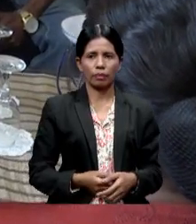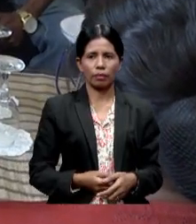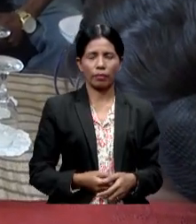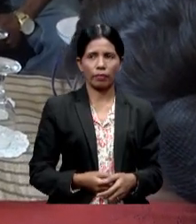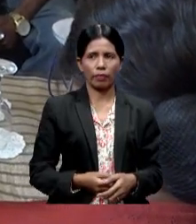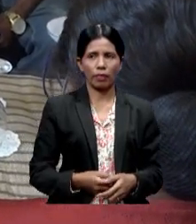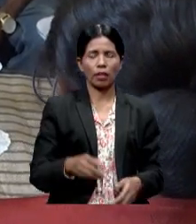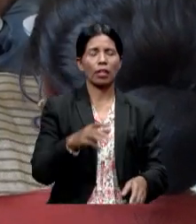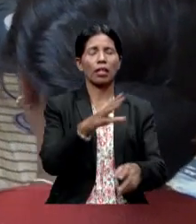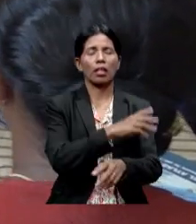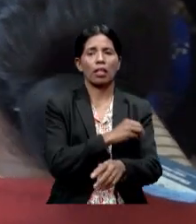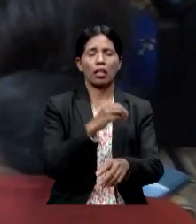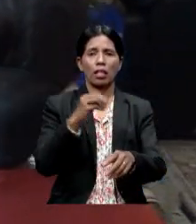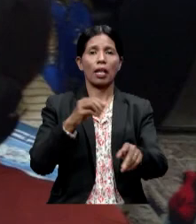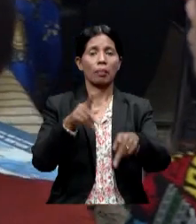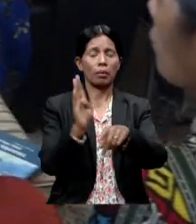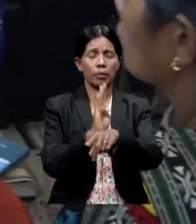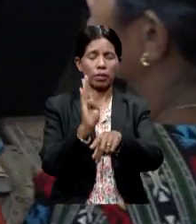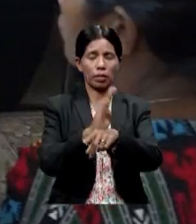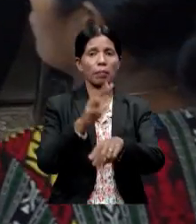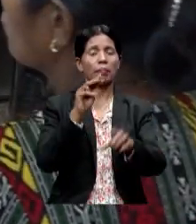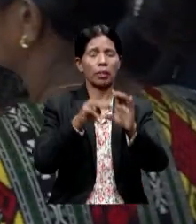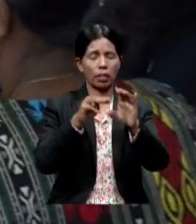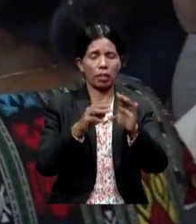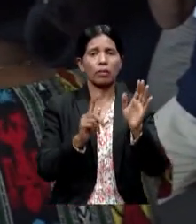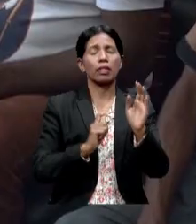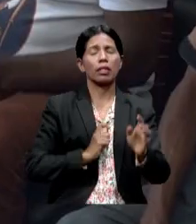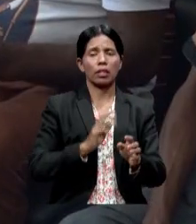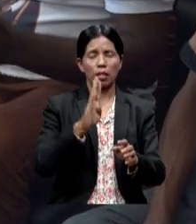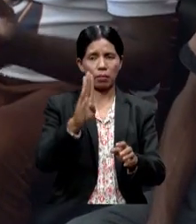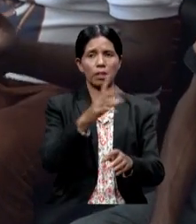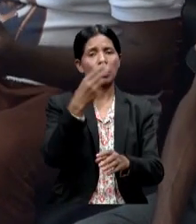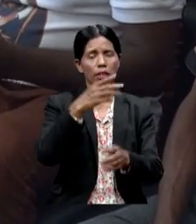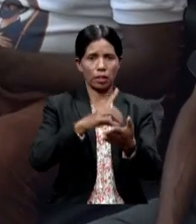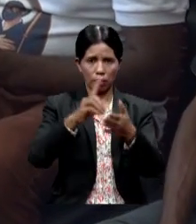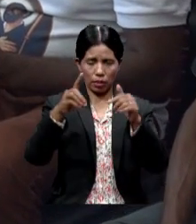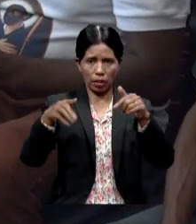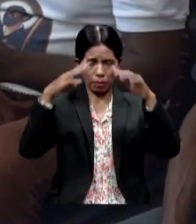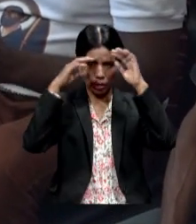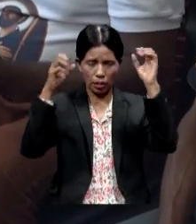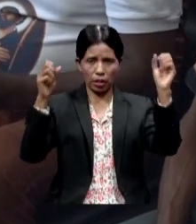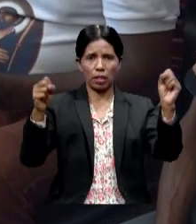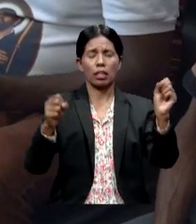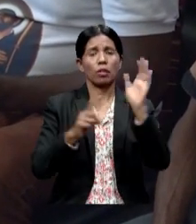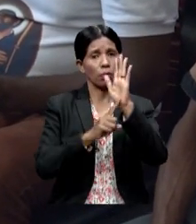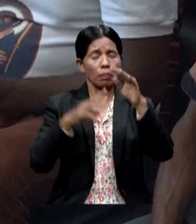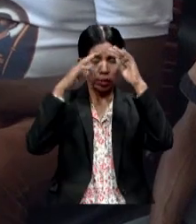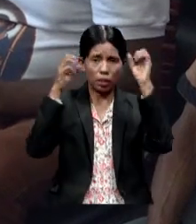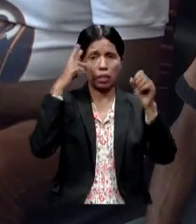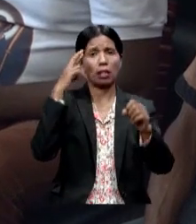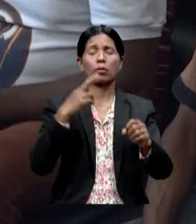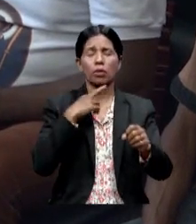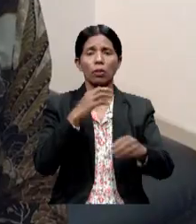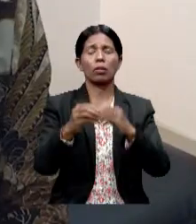Vendedor mercado TBC quinta semana né, ratou sirne preocupação ou dificuldade para presidente da República José Ramos Horta, relação à ação